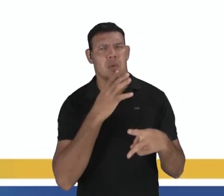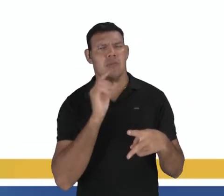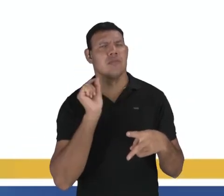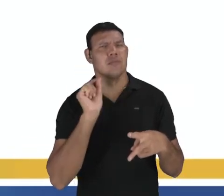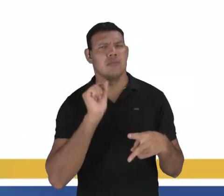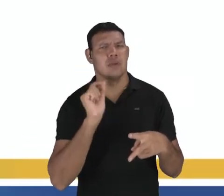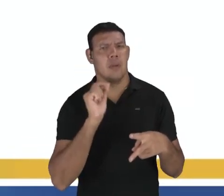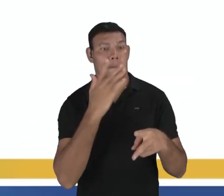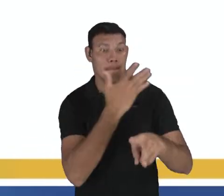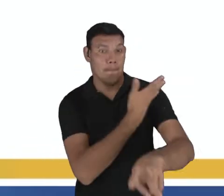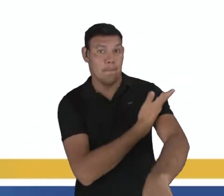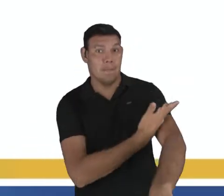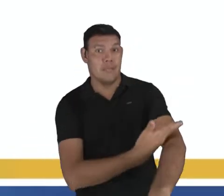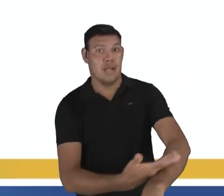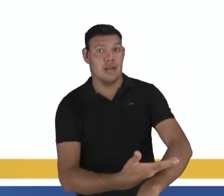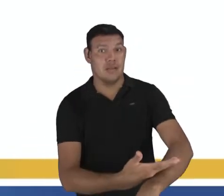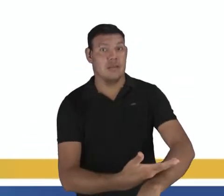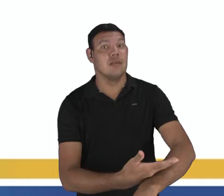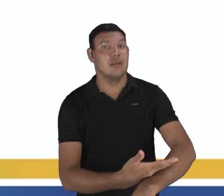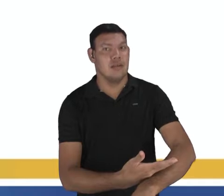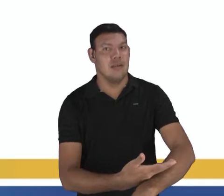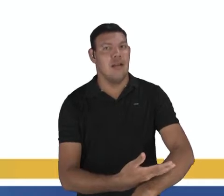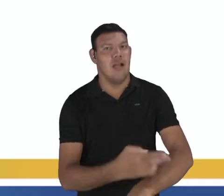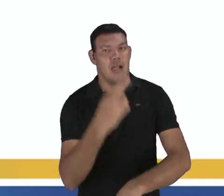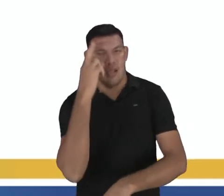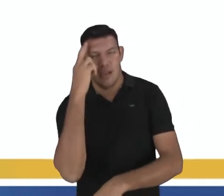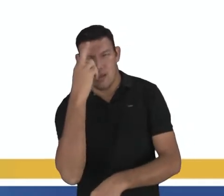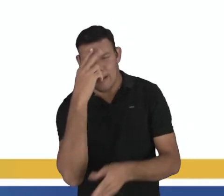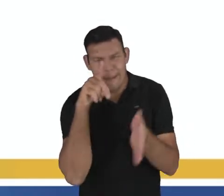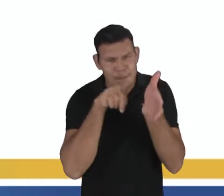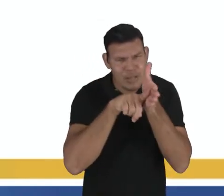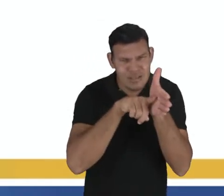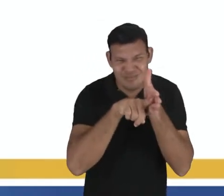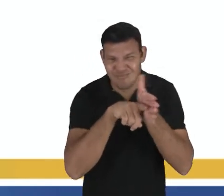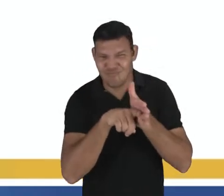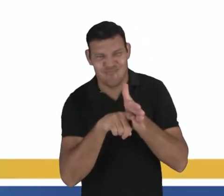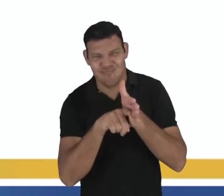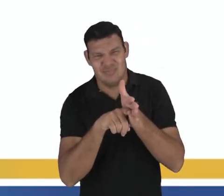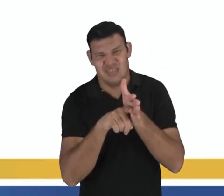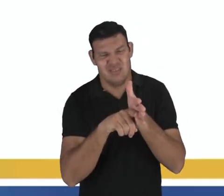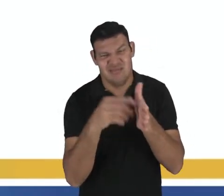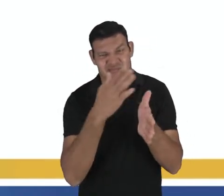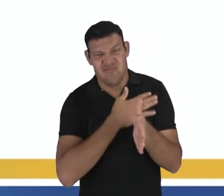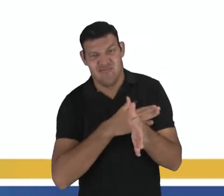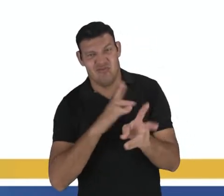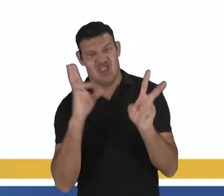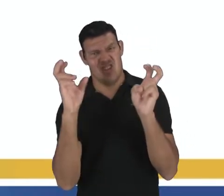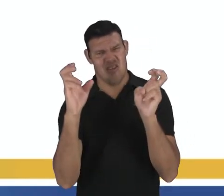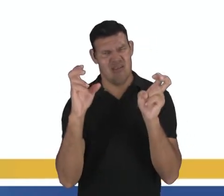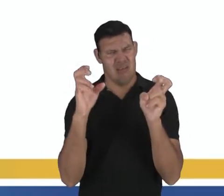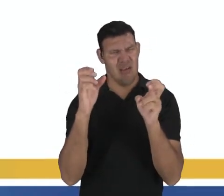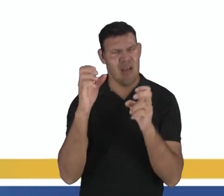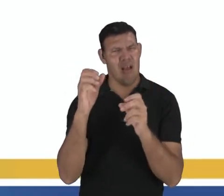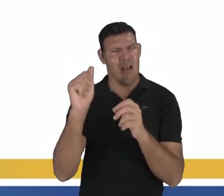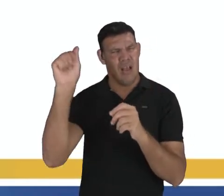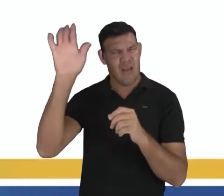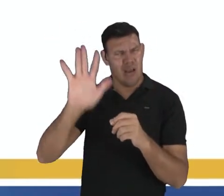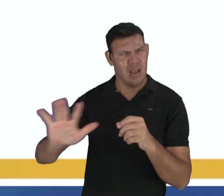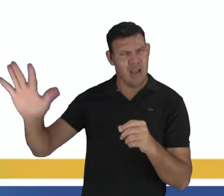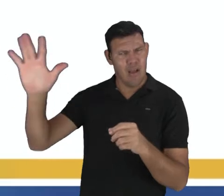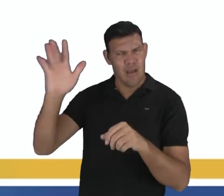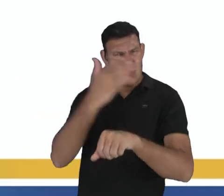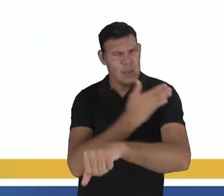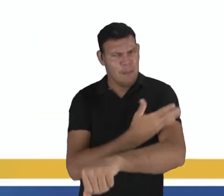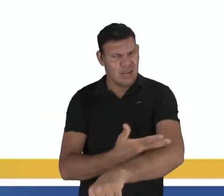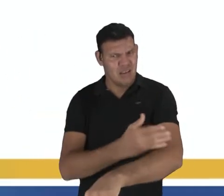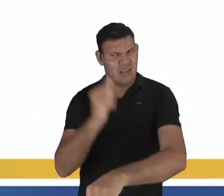como África branca, né? Só que aí os historiadores, os pesquisadores não gostam desse título, né? Porque é África branca e África